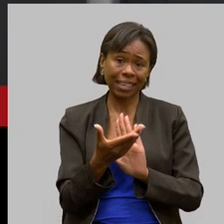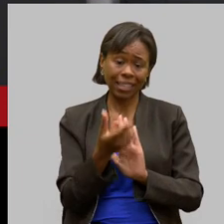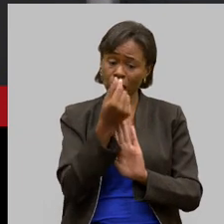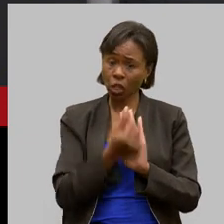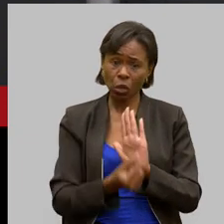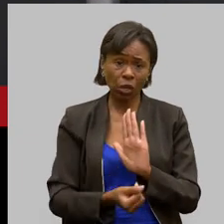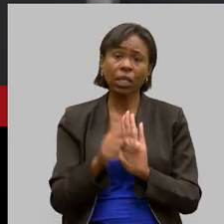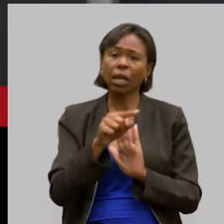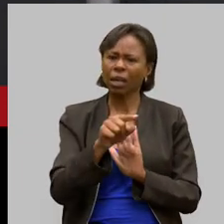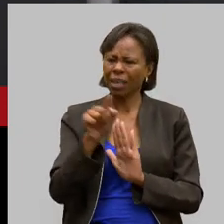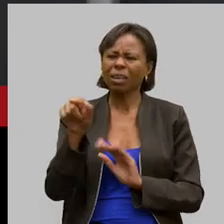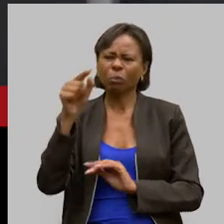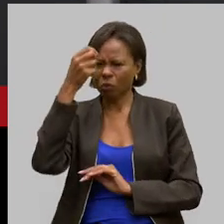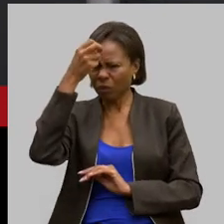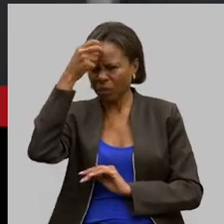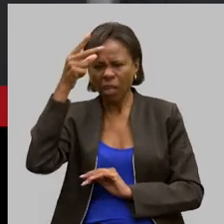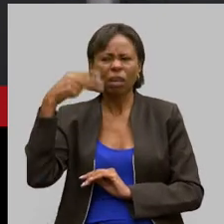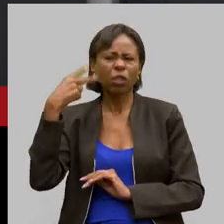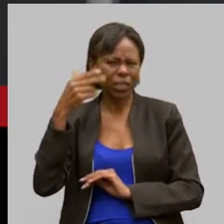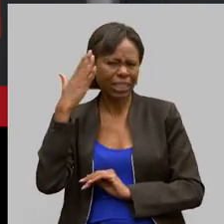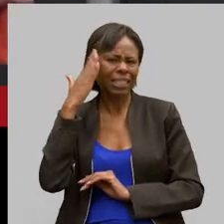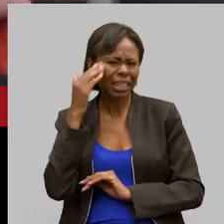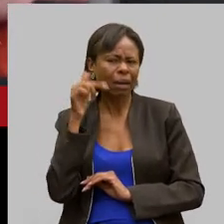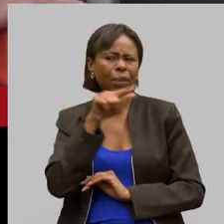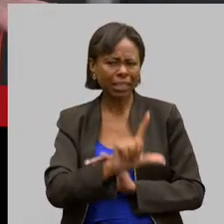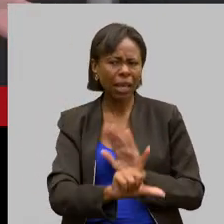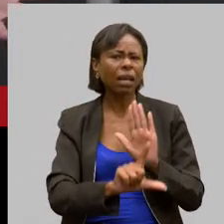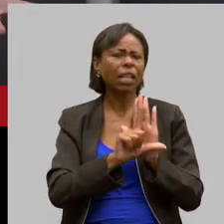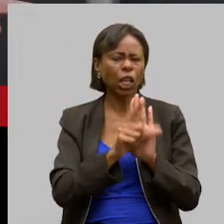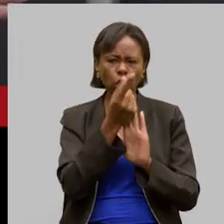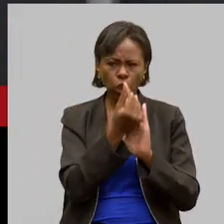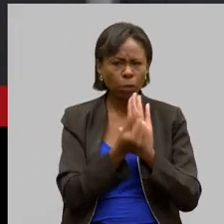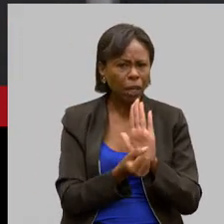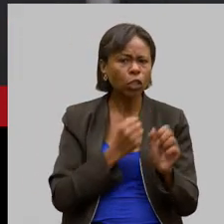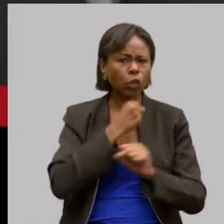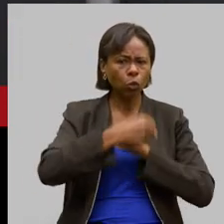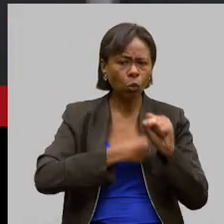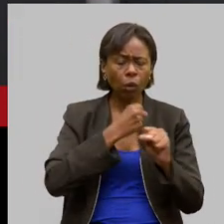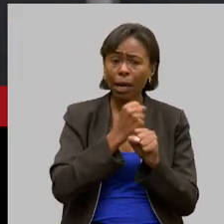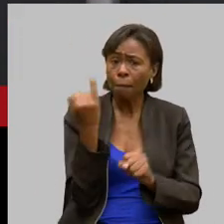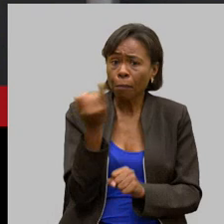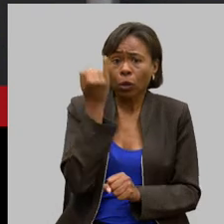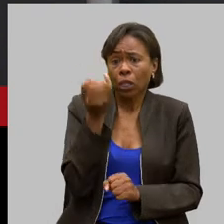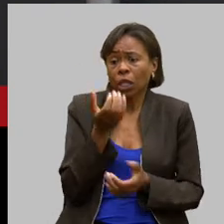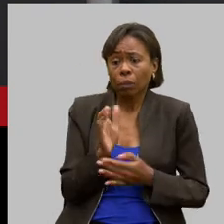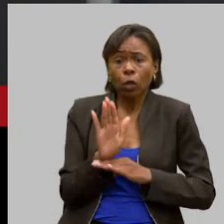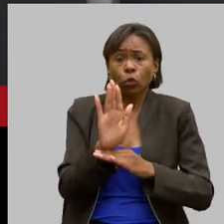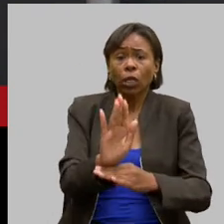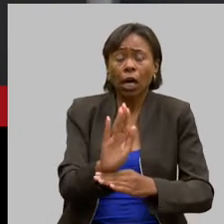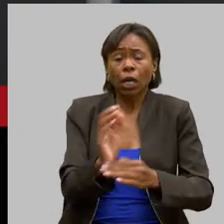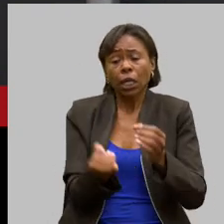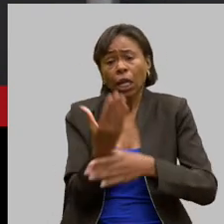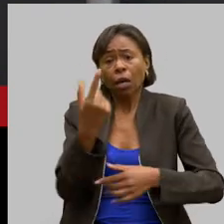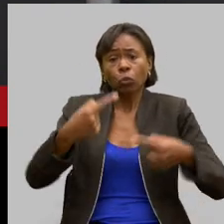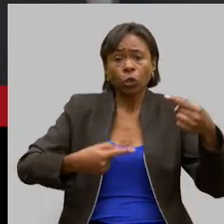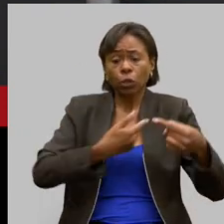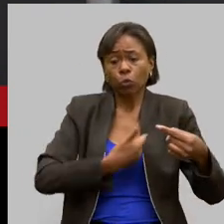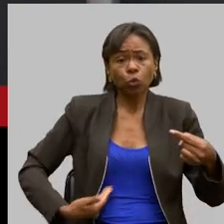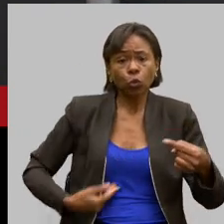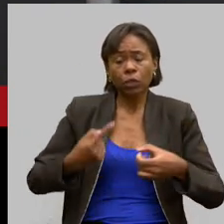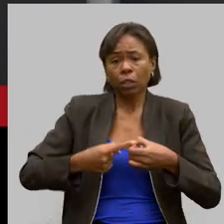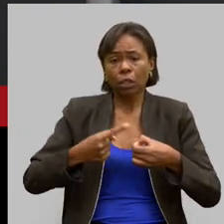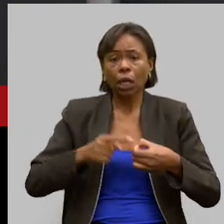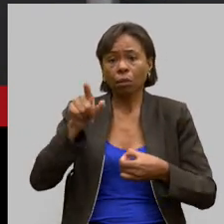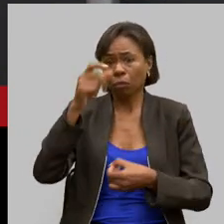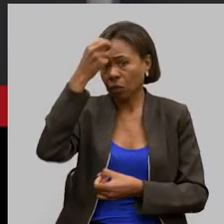da lei orçamentária anual para nortear as políticas públicas de uma cidade a Prefeitura de Nova Lima